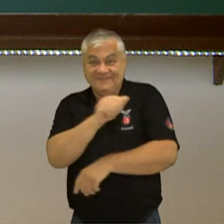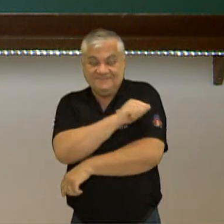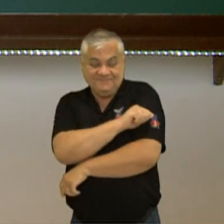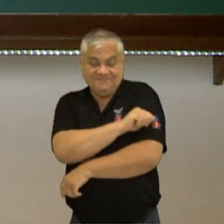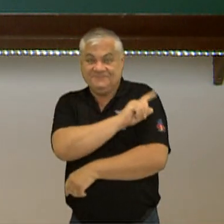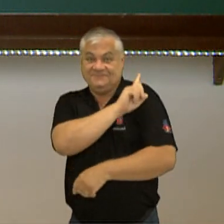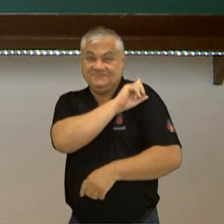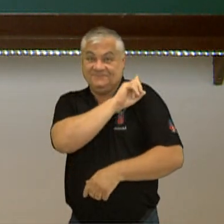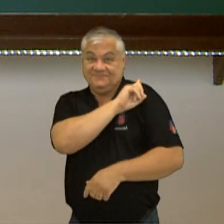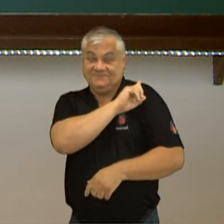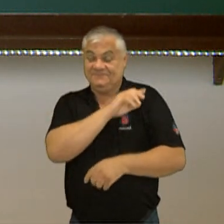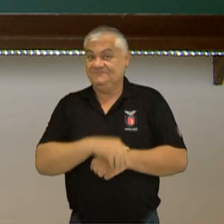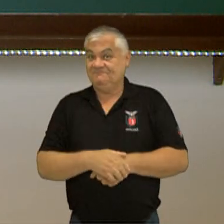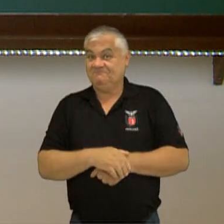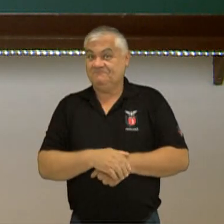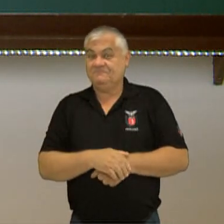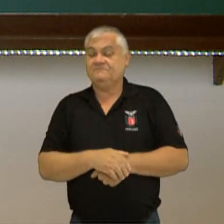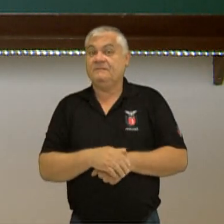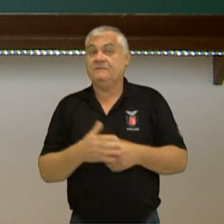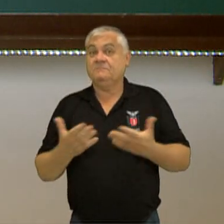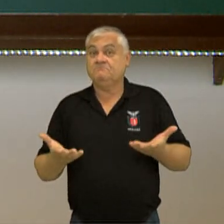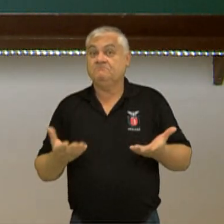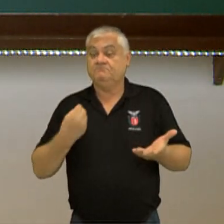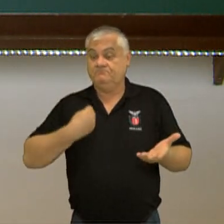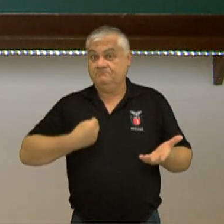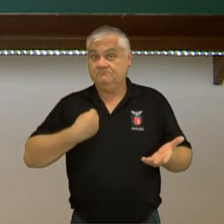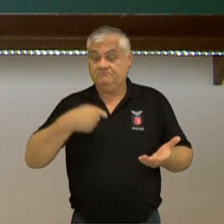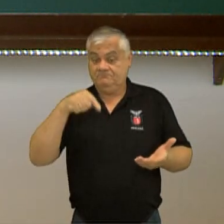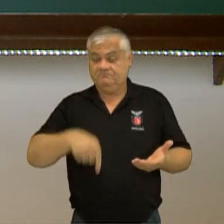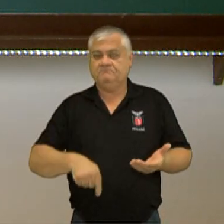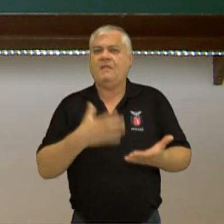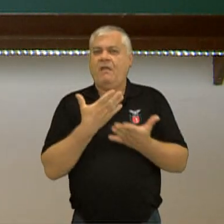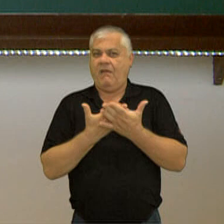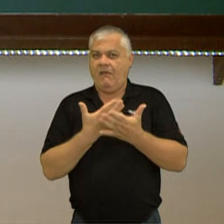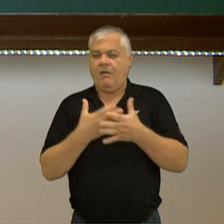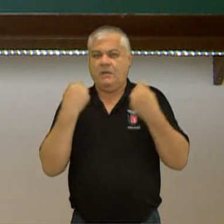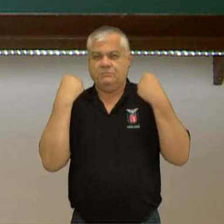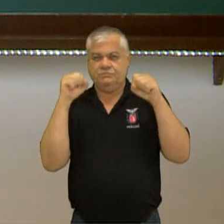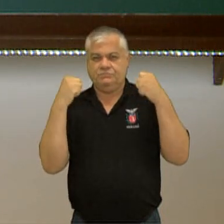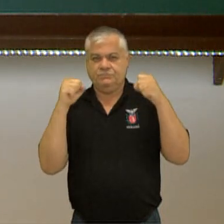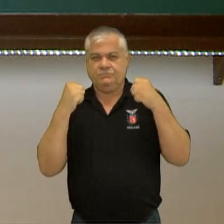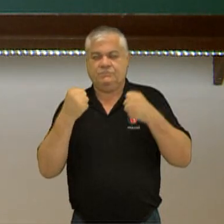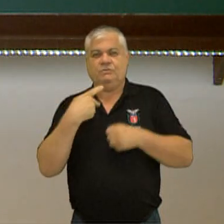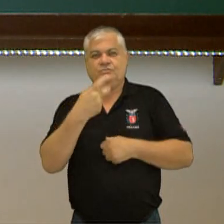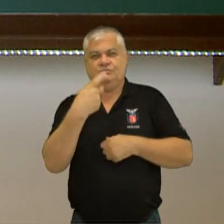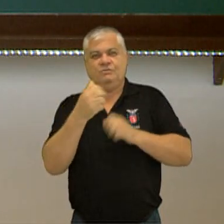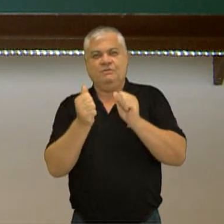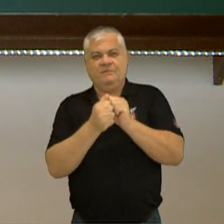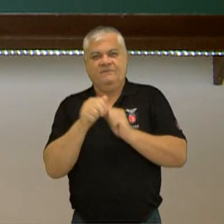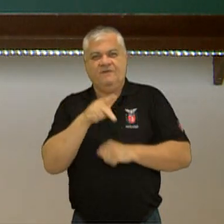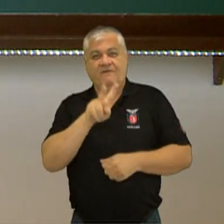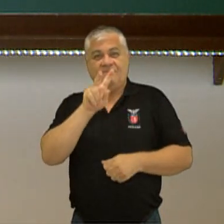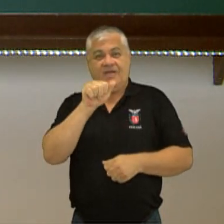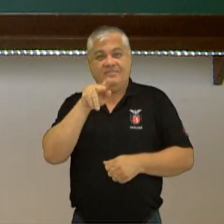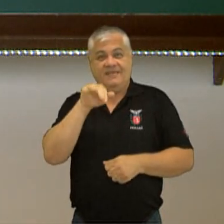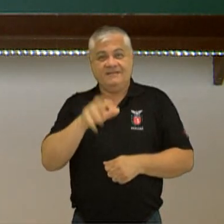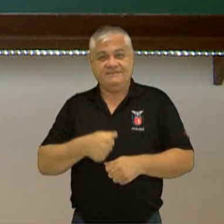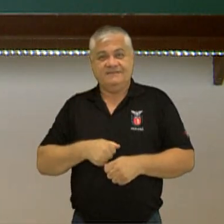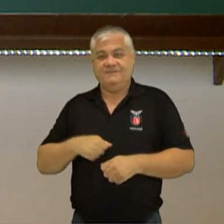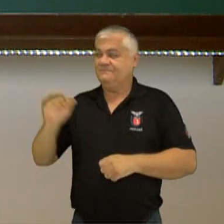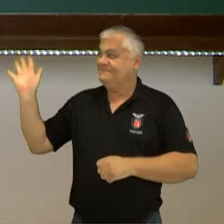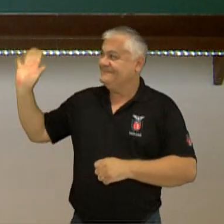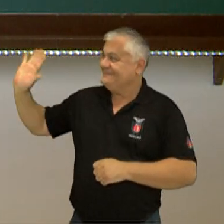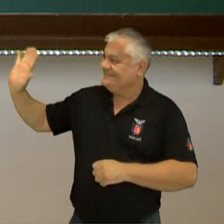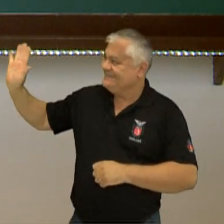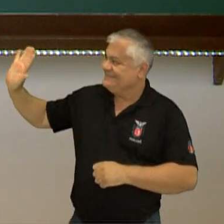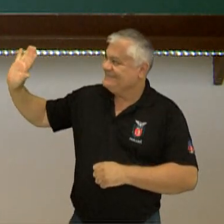estudantes da primeira série do ensino médio. Estamos aqui para mais uma aula de educação física comigo, professora Vanessa, e com o nosso